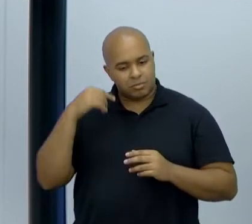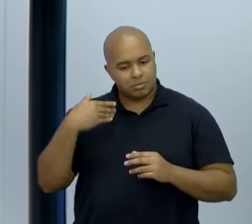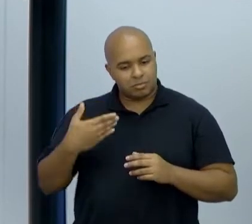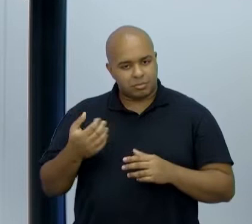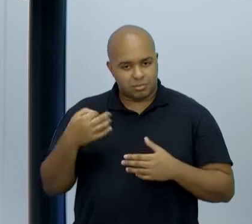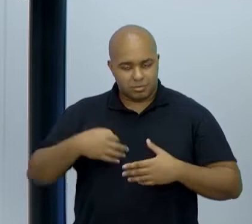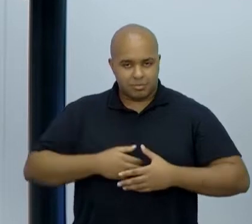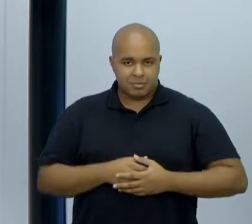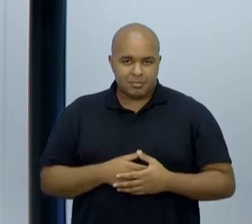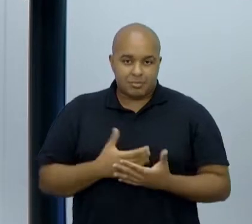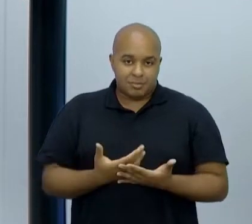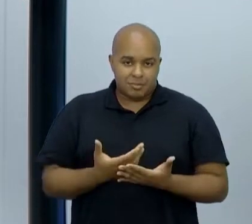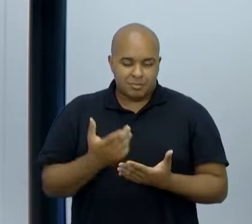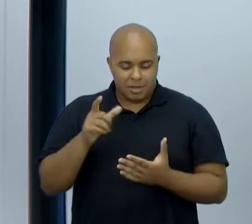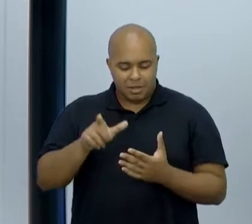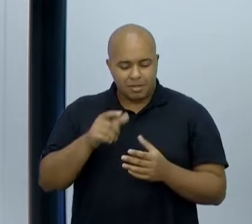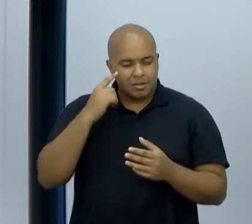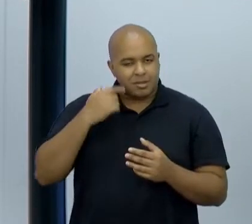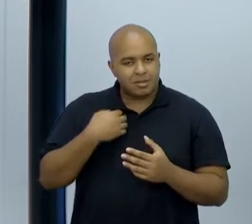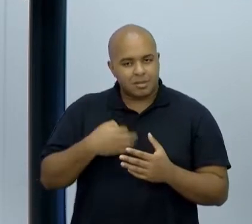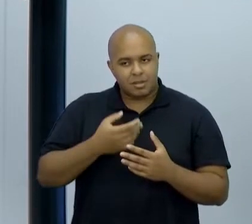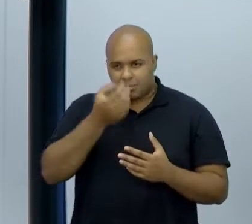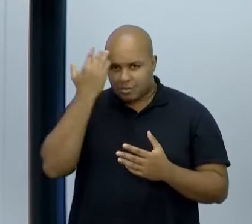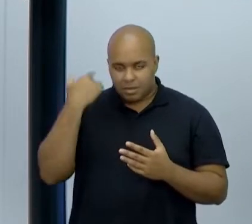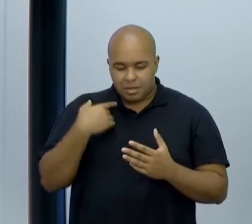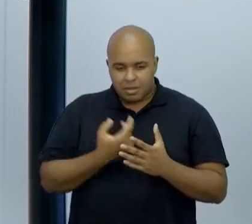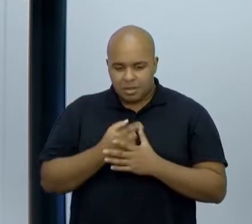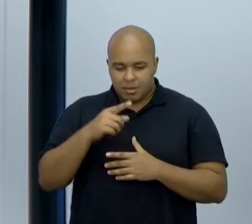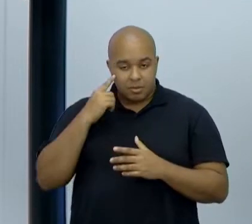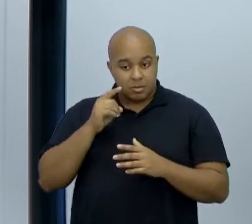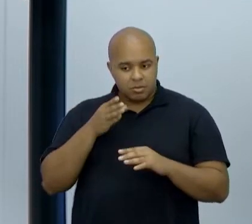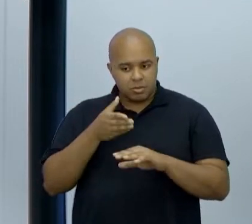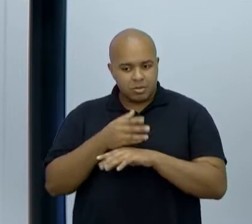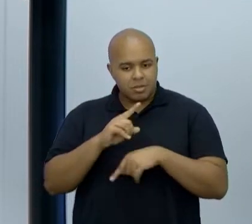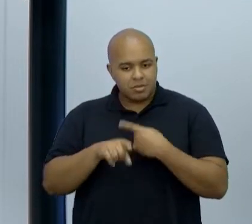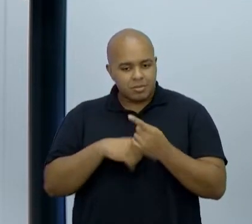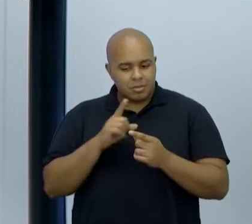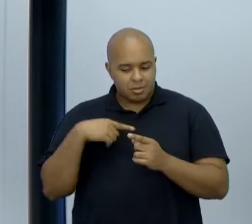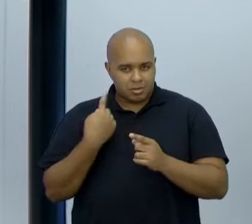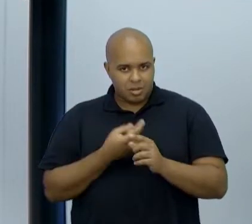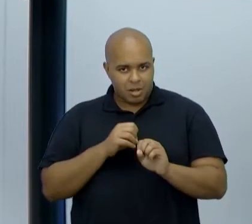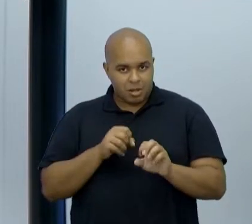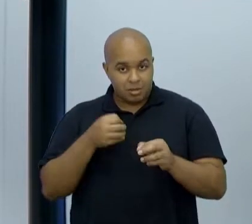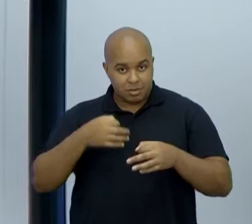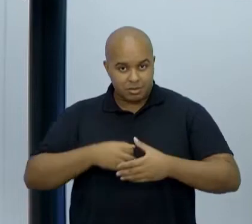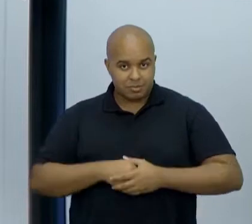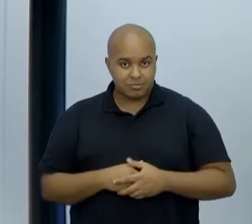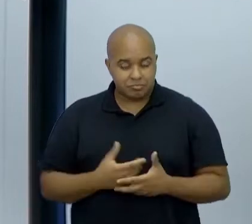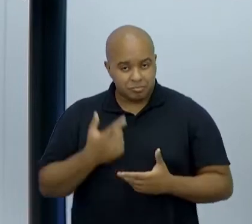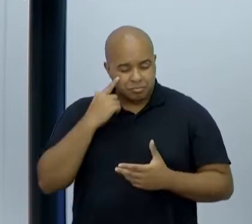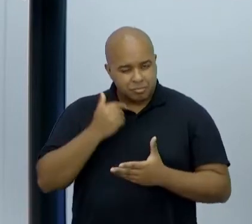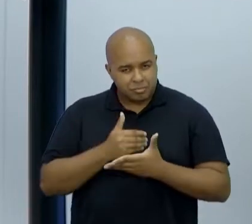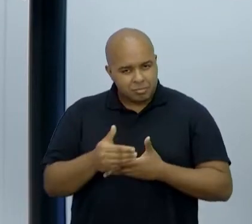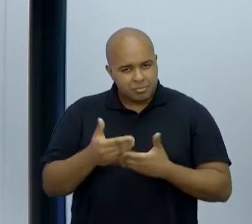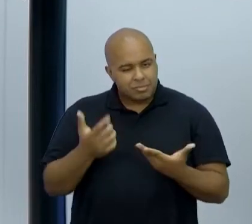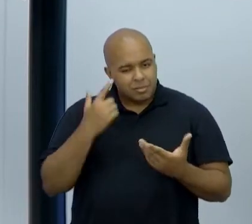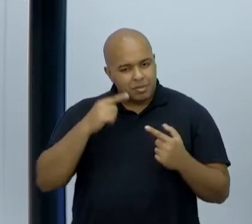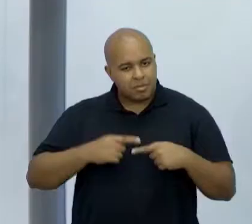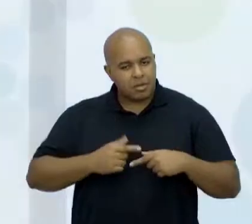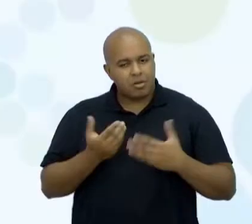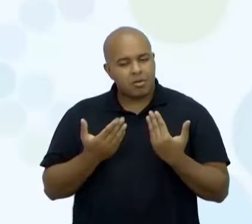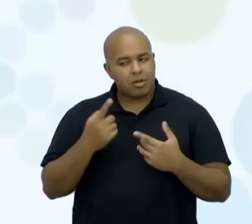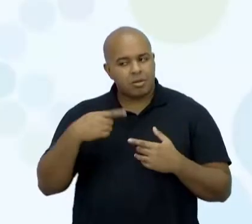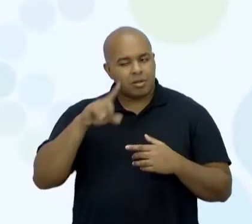tá certo? Então é isso, pessoal. Não esqueçam, mas vocês só vão acessar depois da nossa aula, tá certo? Vamos começar então sobre